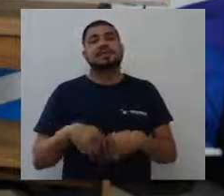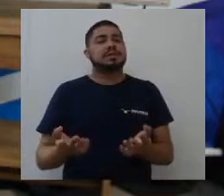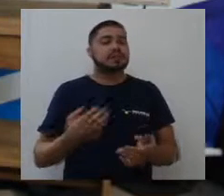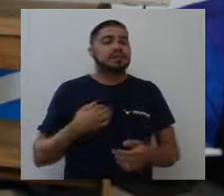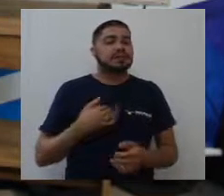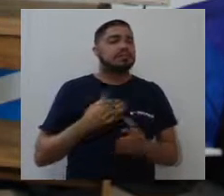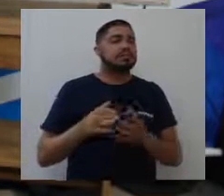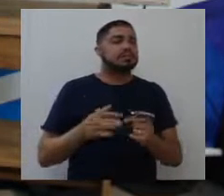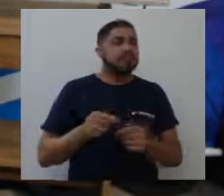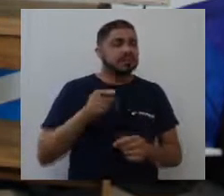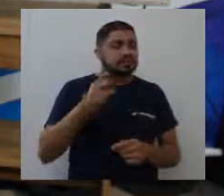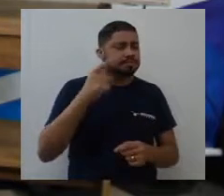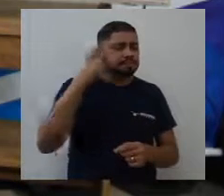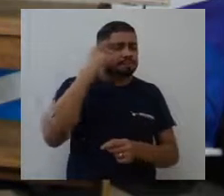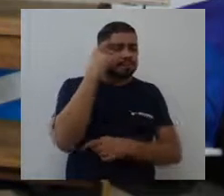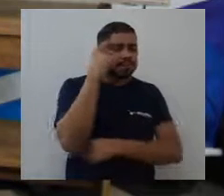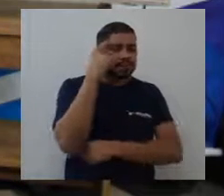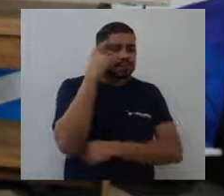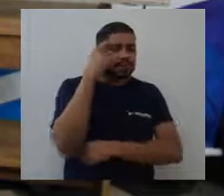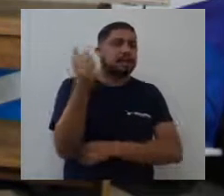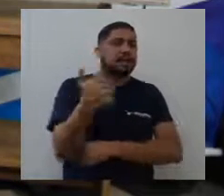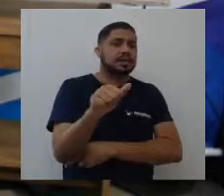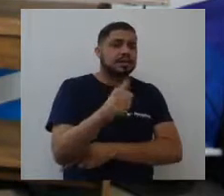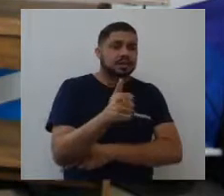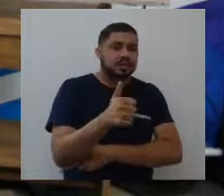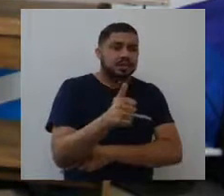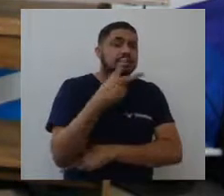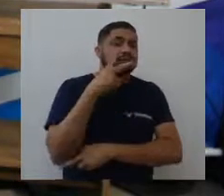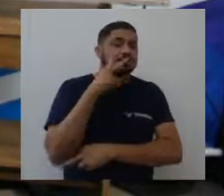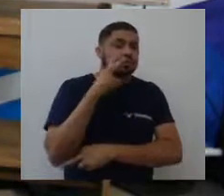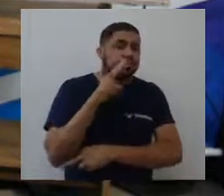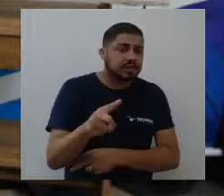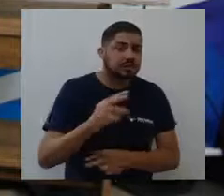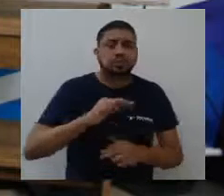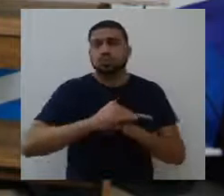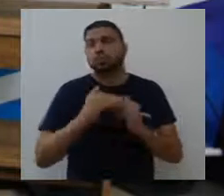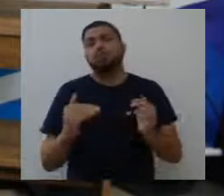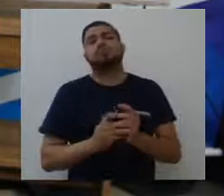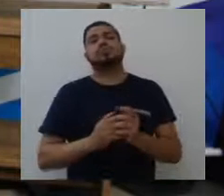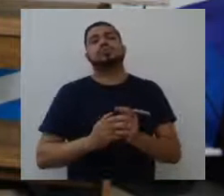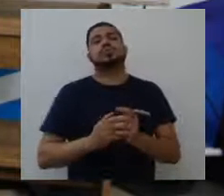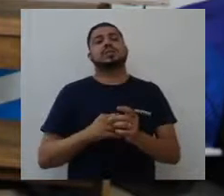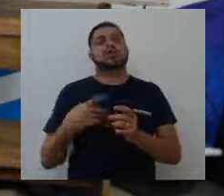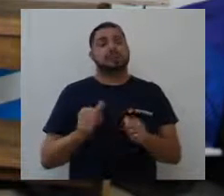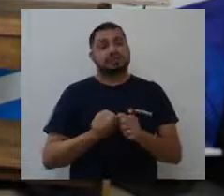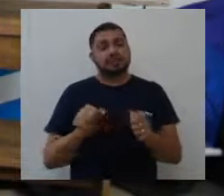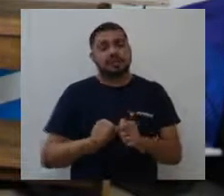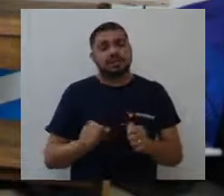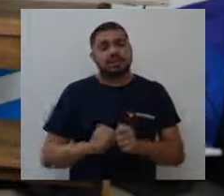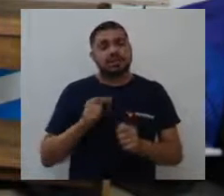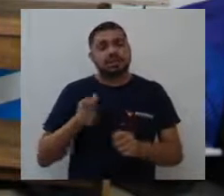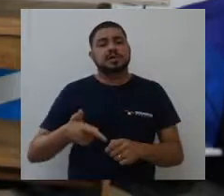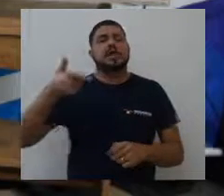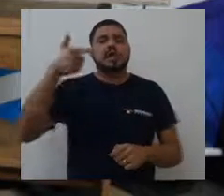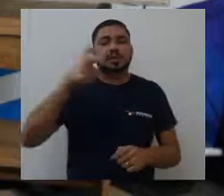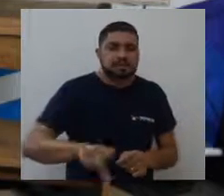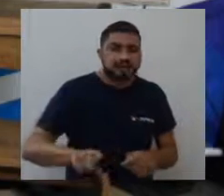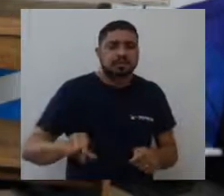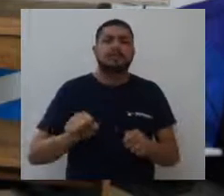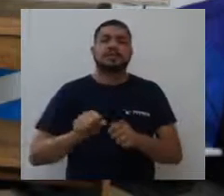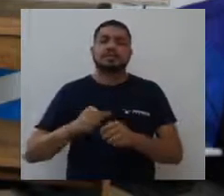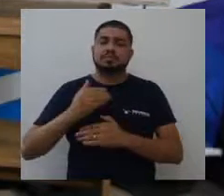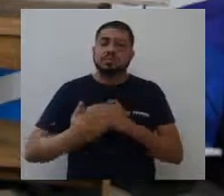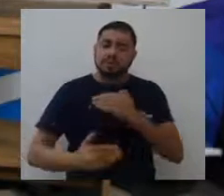ó. Pensa, analisa, vê direitinho tudo que a gente está fazendo para que você vá repetindo o processo,